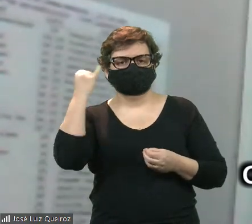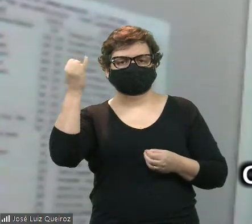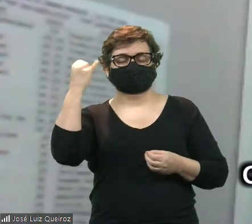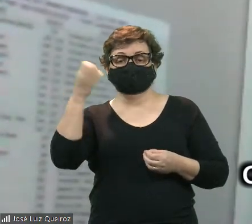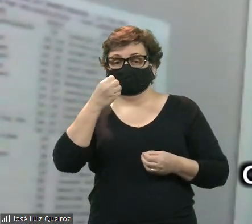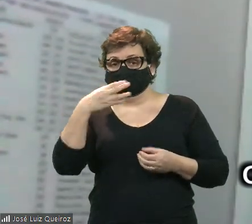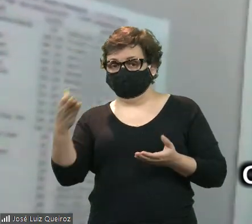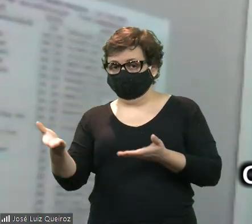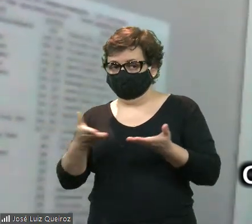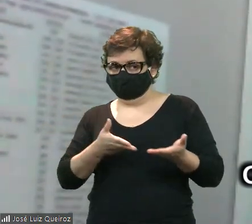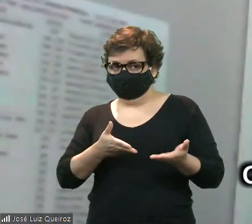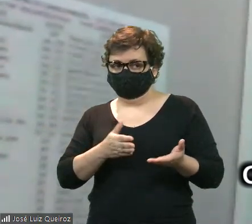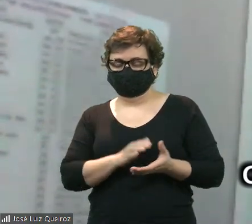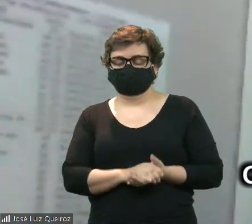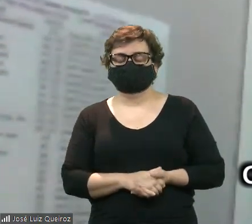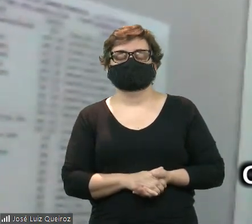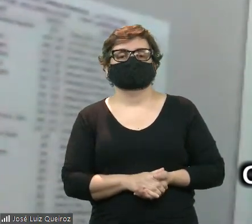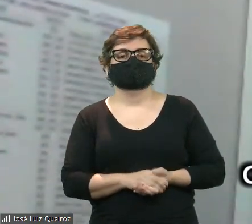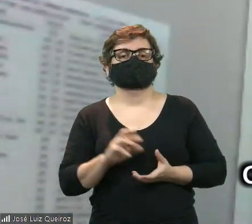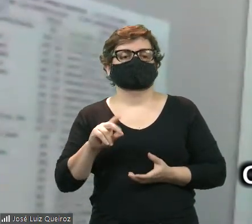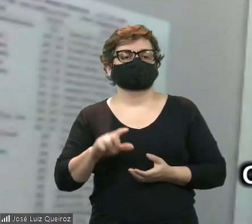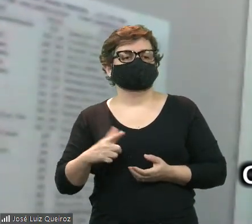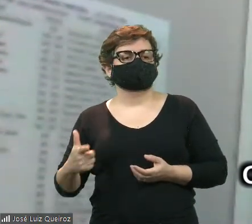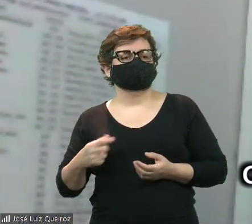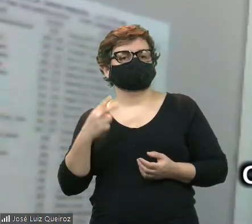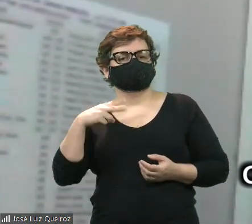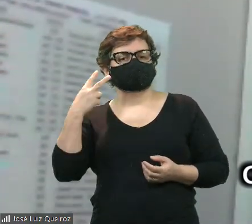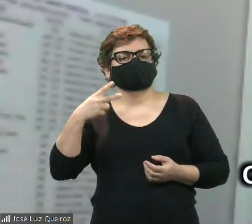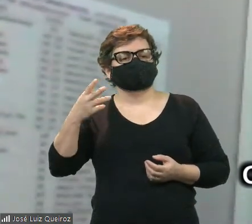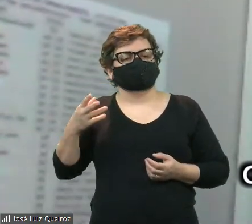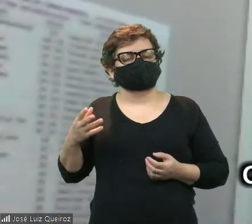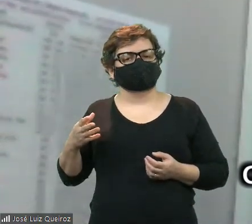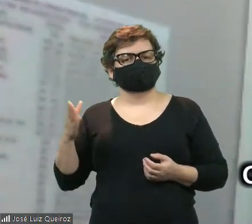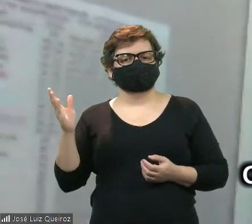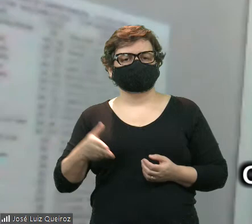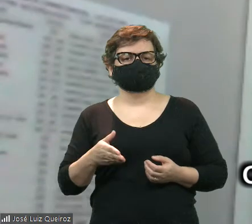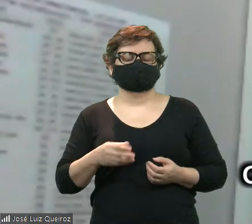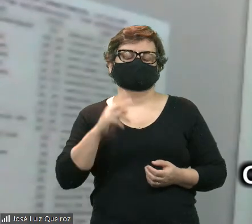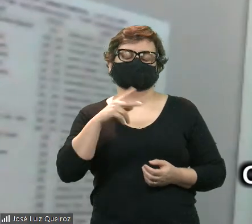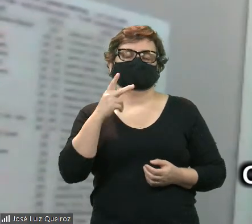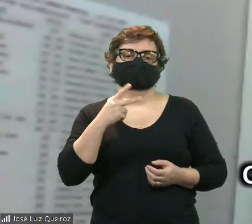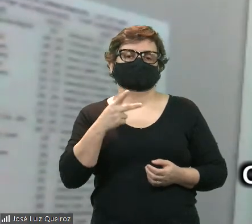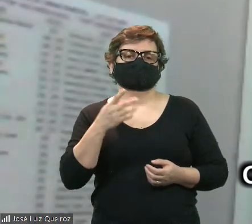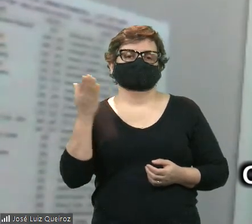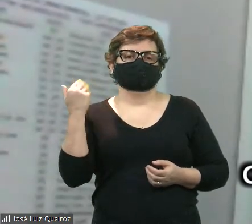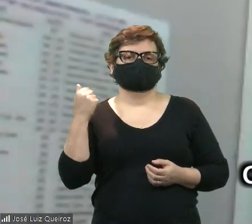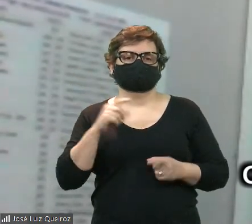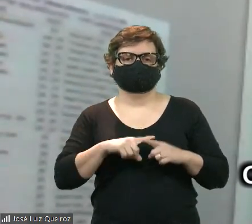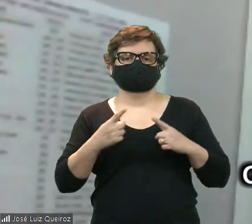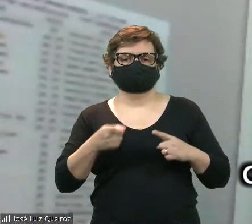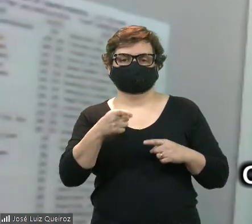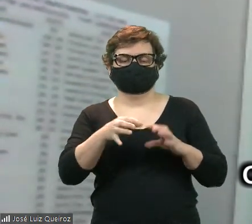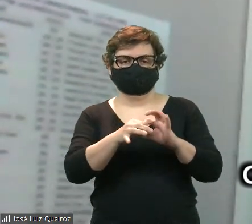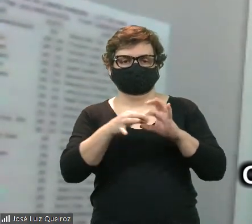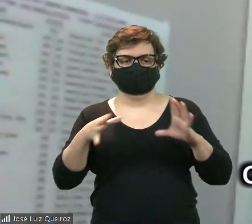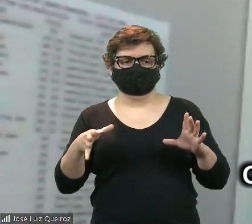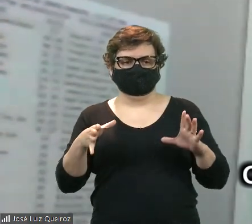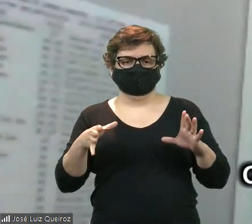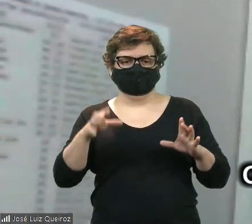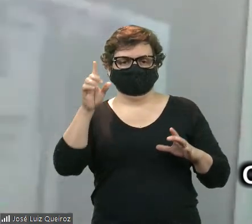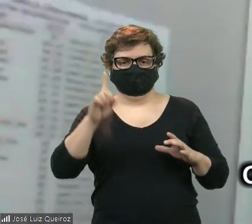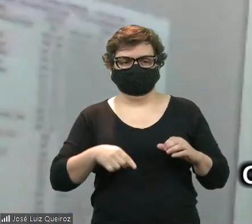como os demais vereadores já colocaram. Agora, essa autorização em si, ela